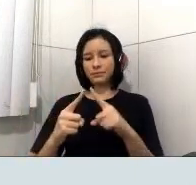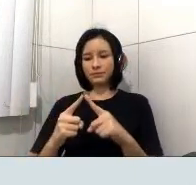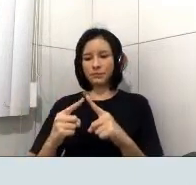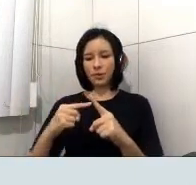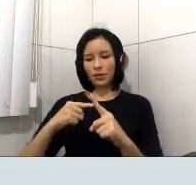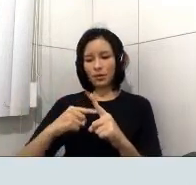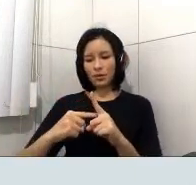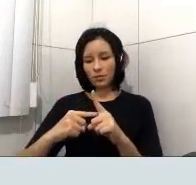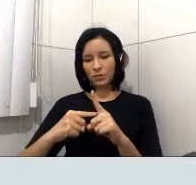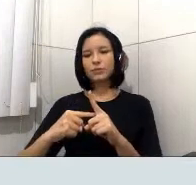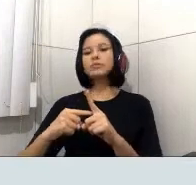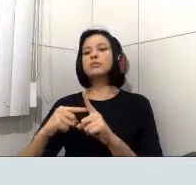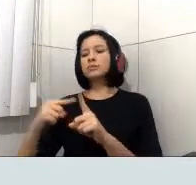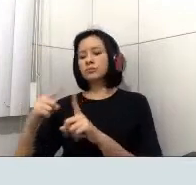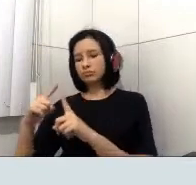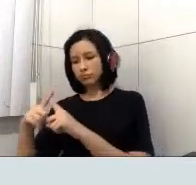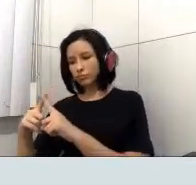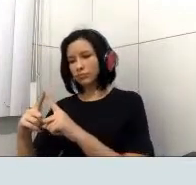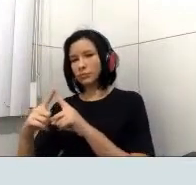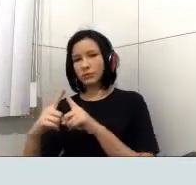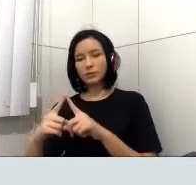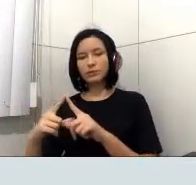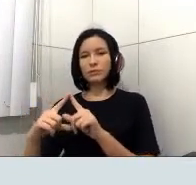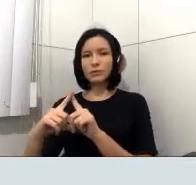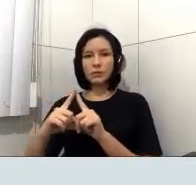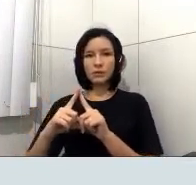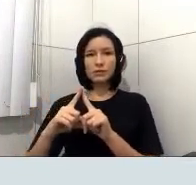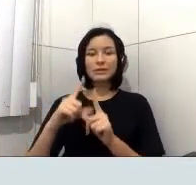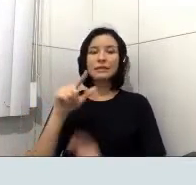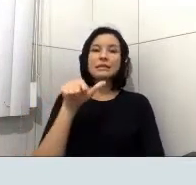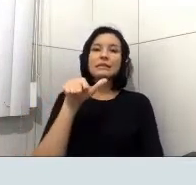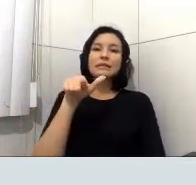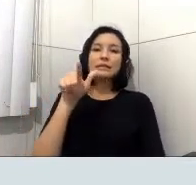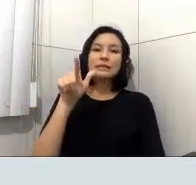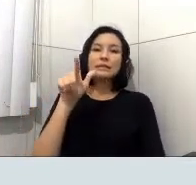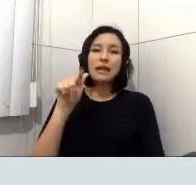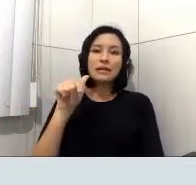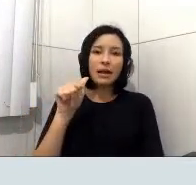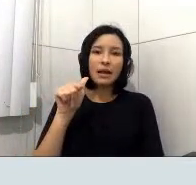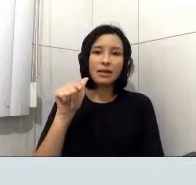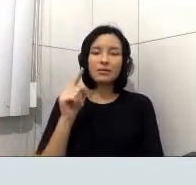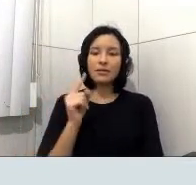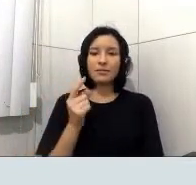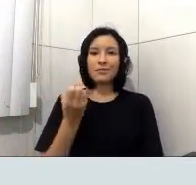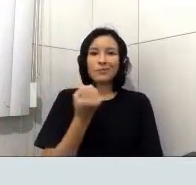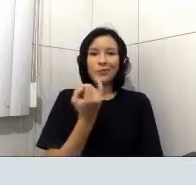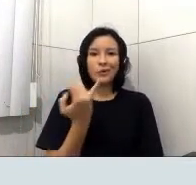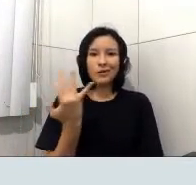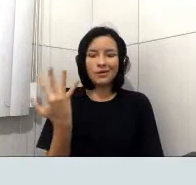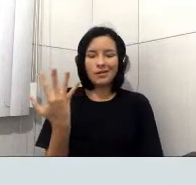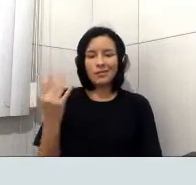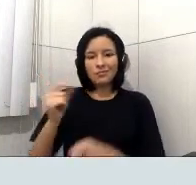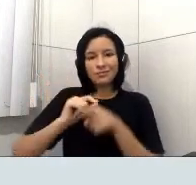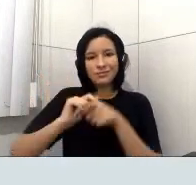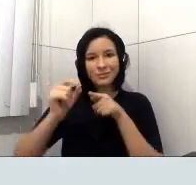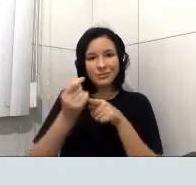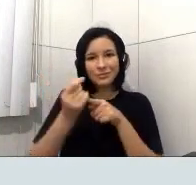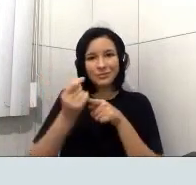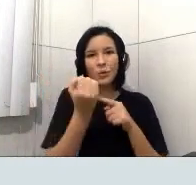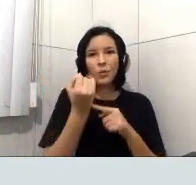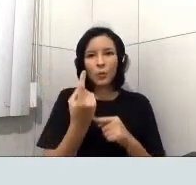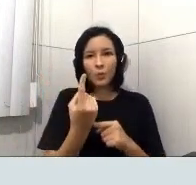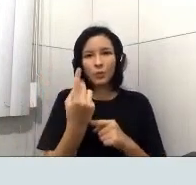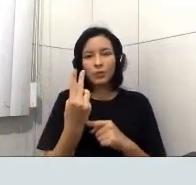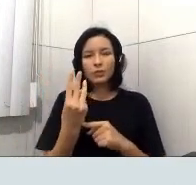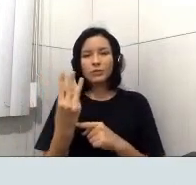com exatamente 17 palitos. E pelo menos um dos lados do triângulo deve ter o comprimento de exatamente